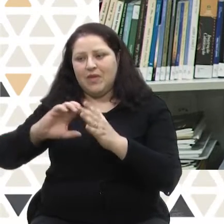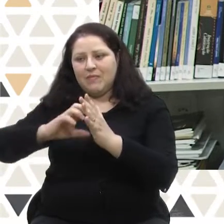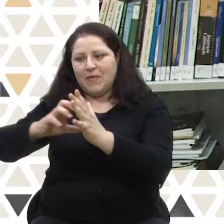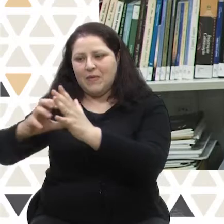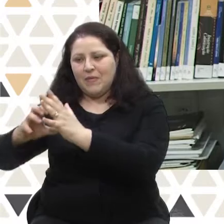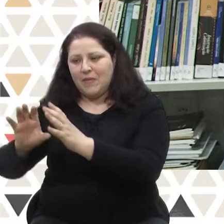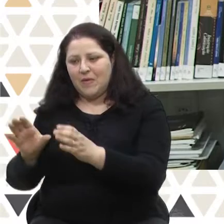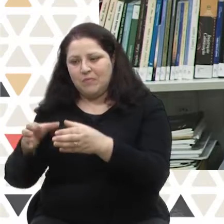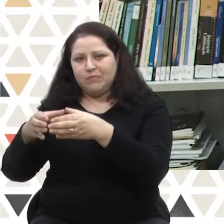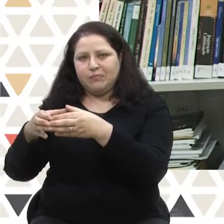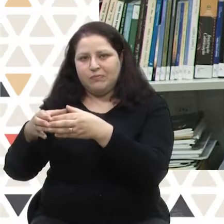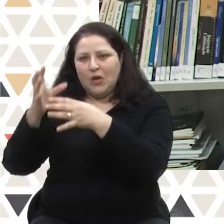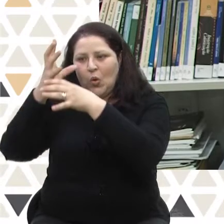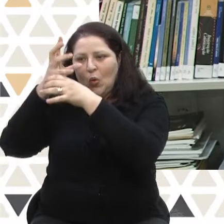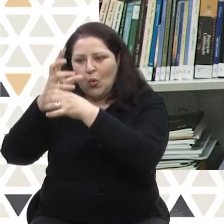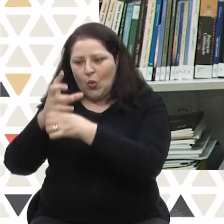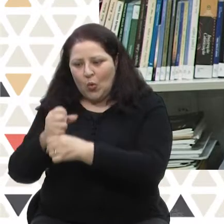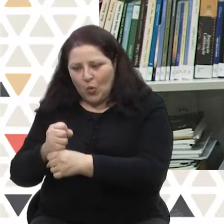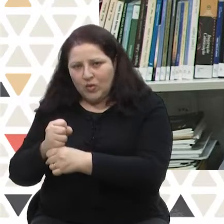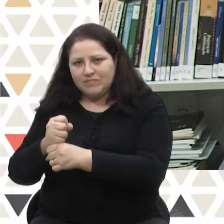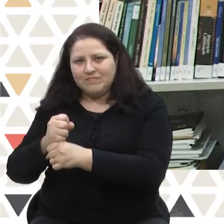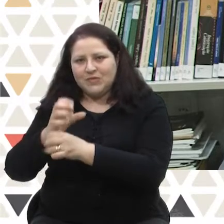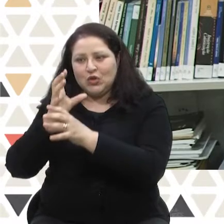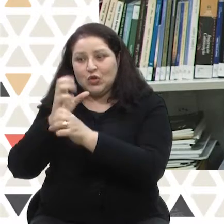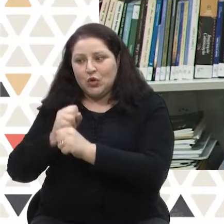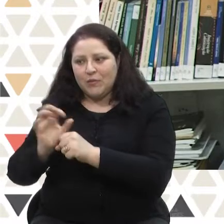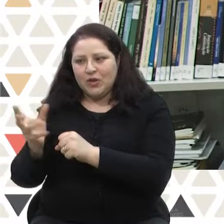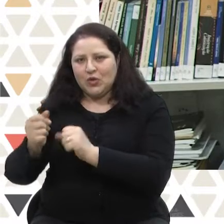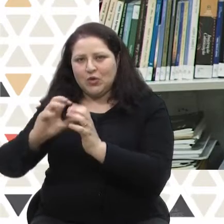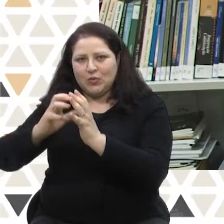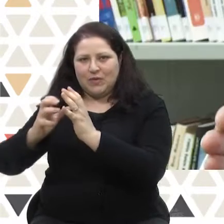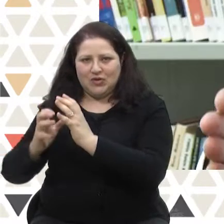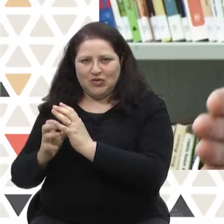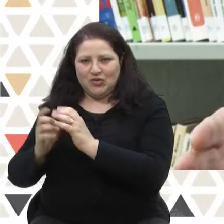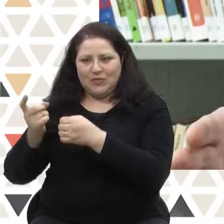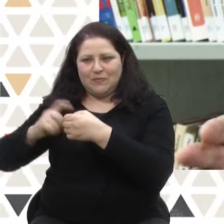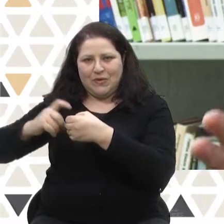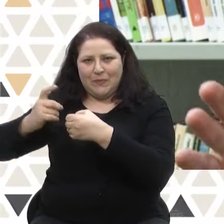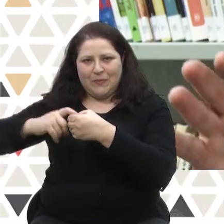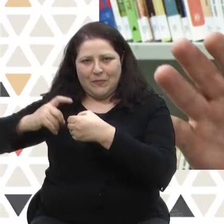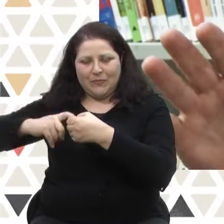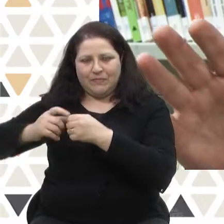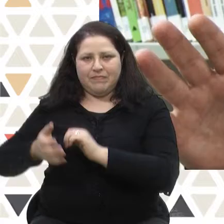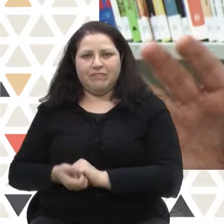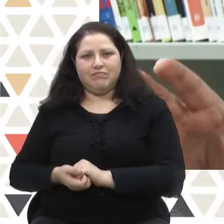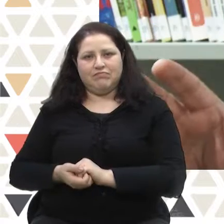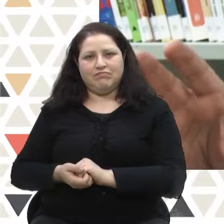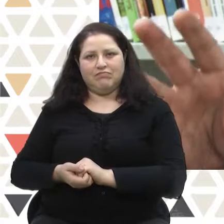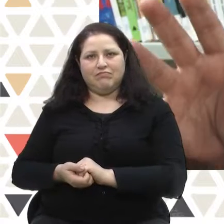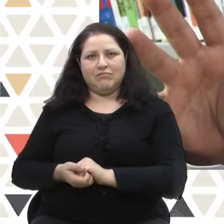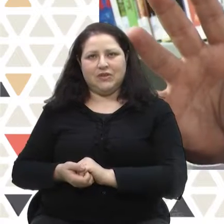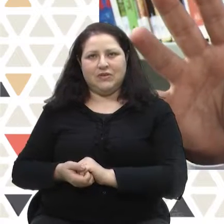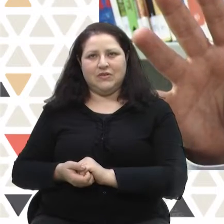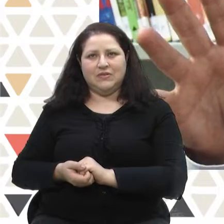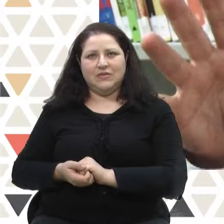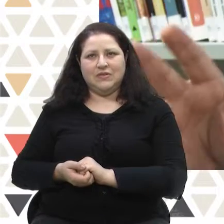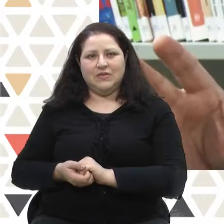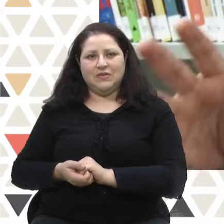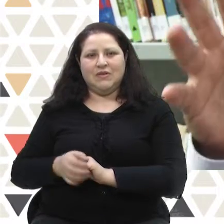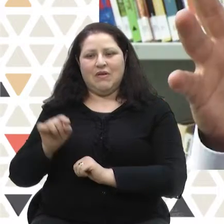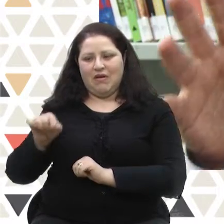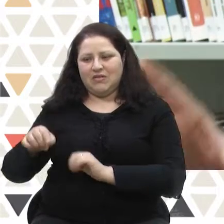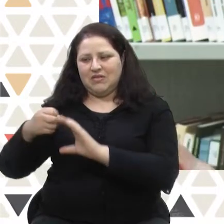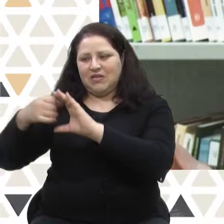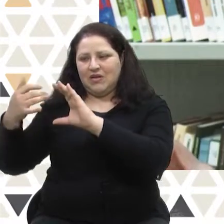único e a contagem dos votos é o somatório dos partidos que a compõem. As coligações têm uma característica